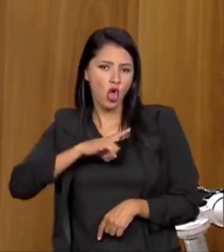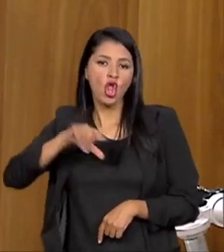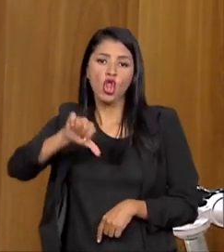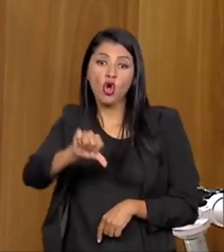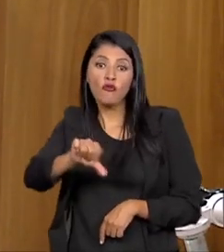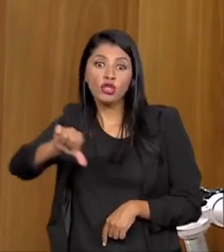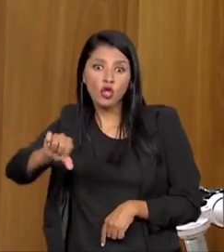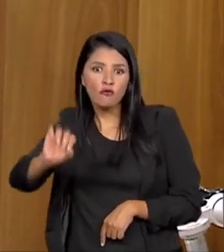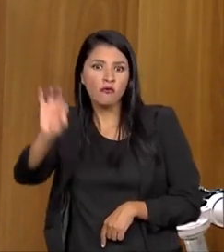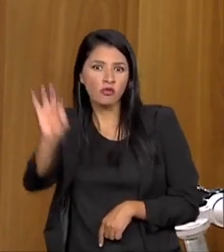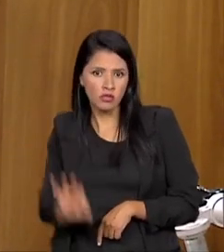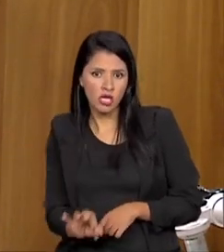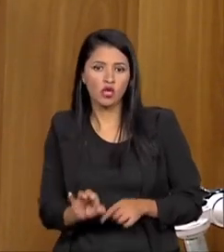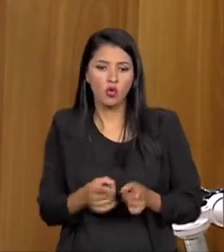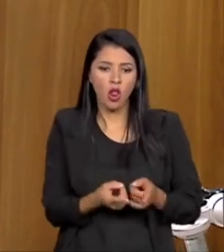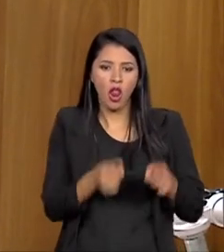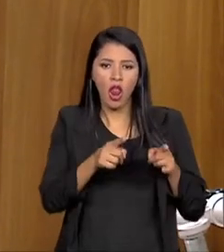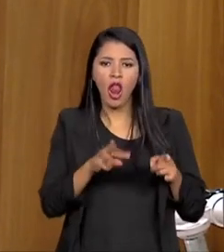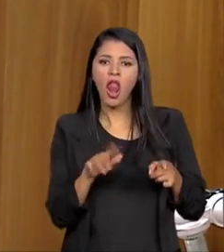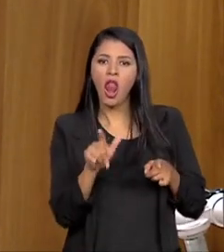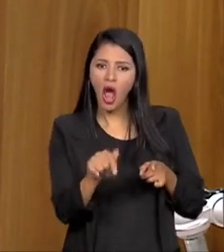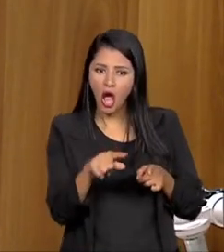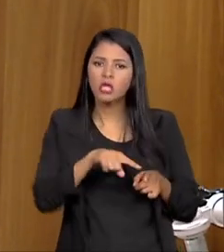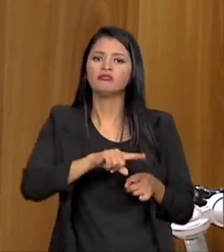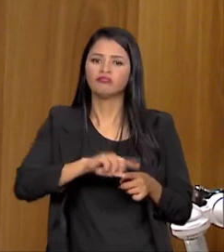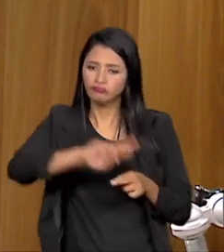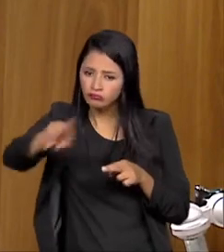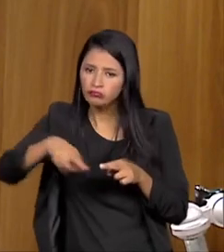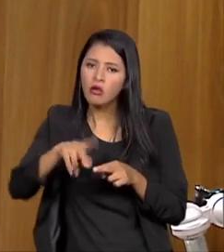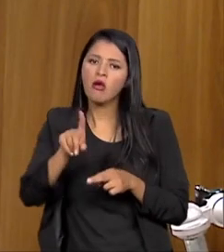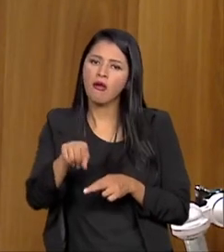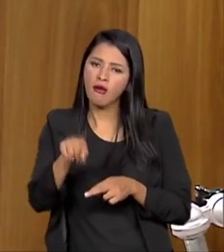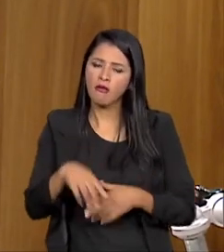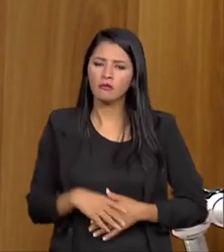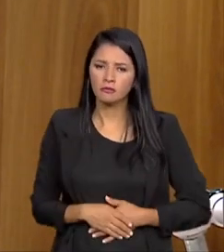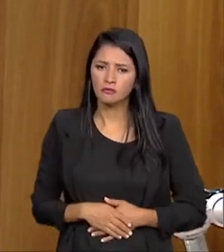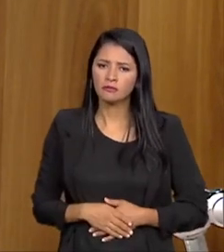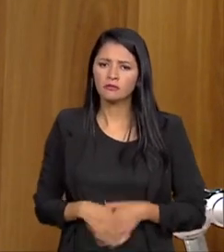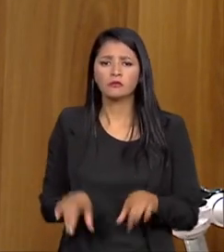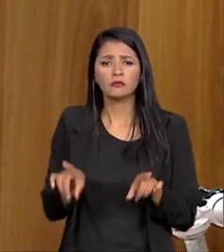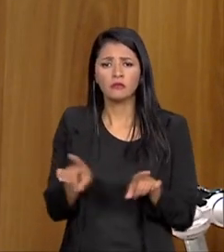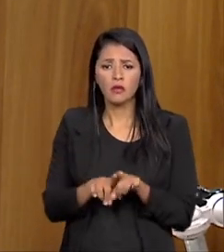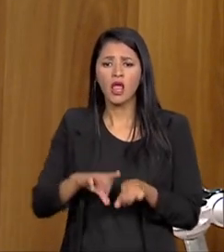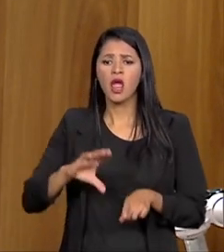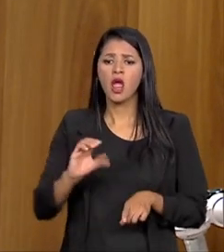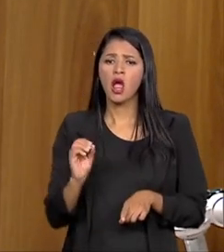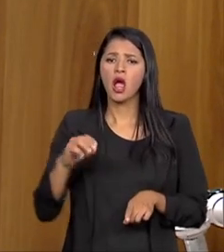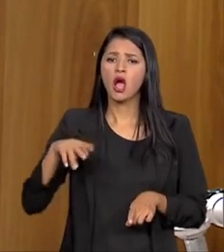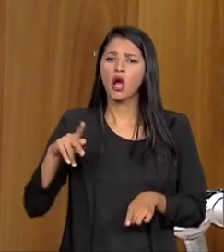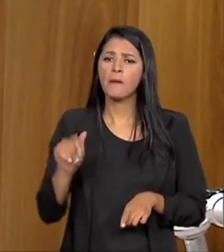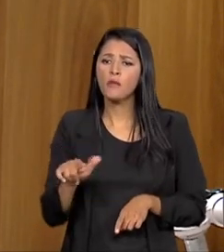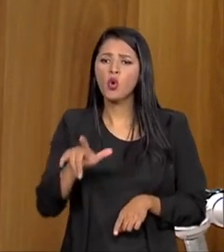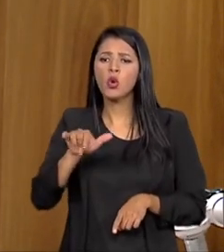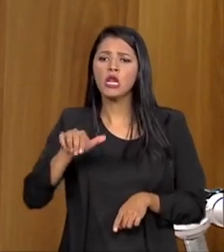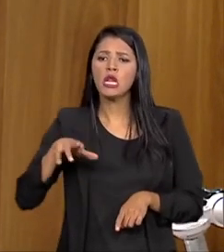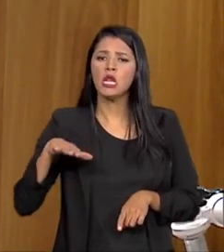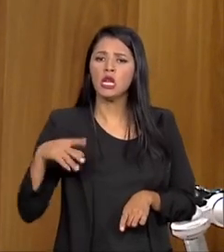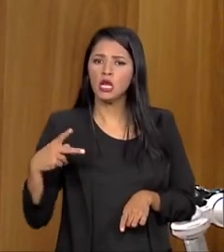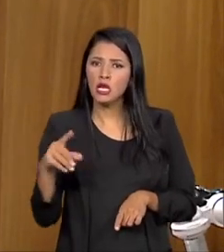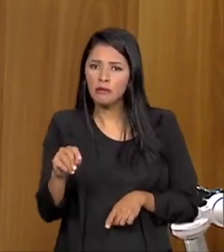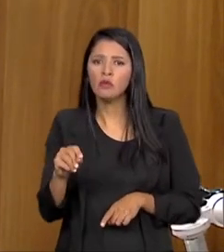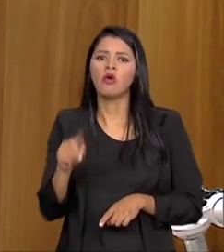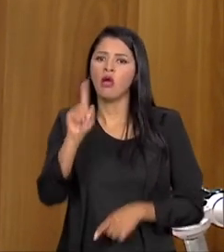das latas de alumínio São reciclados porque elas têm valor econômico Além disso o campo limpo Campo Limpo é um outro exemplo o Brasil